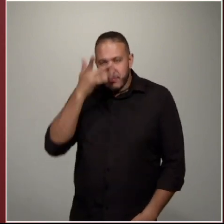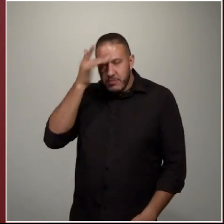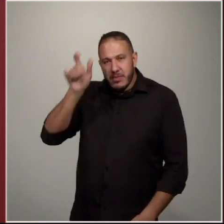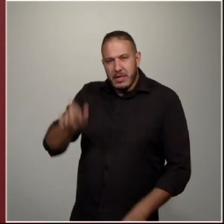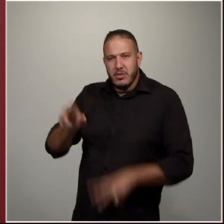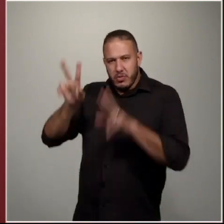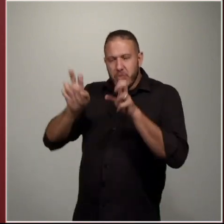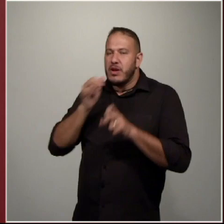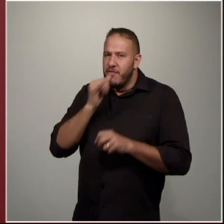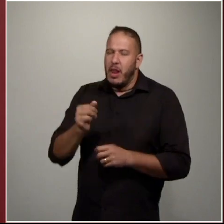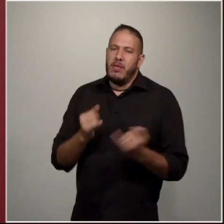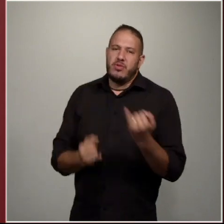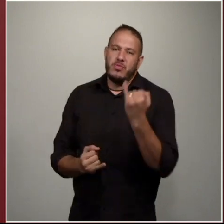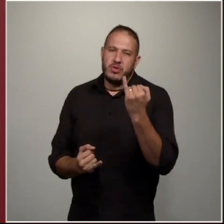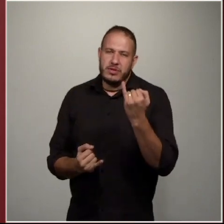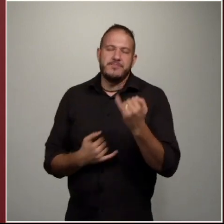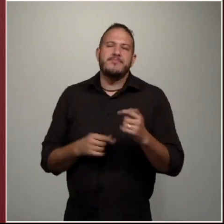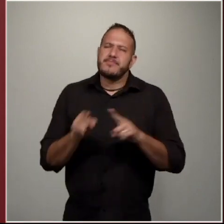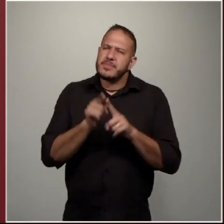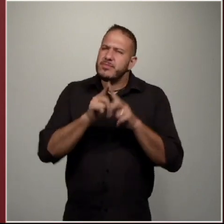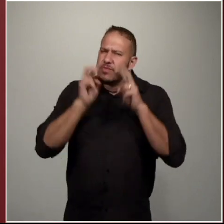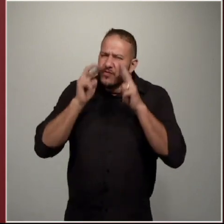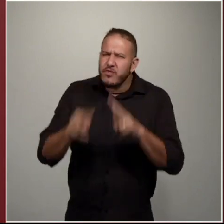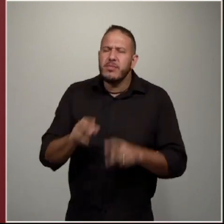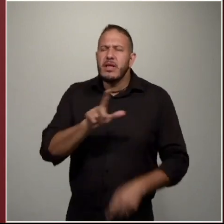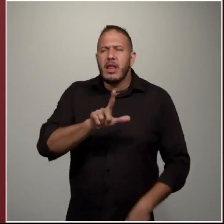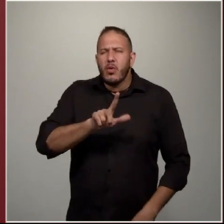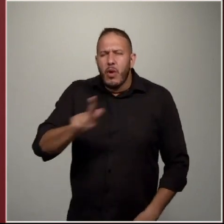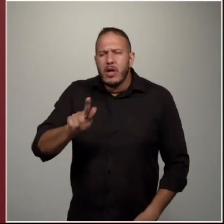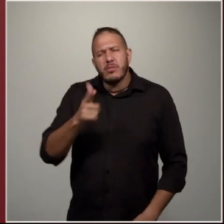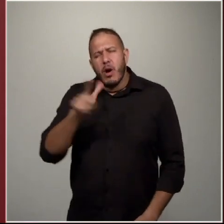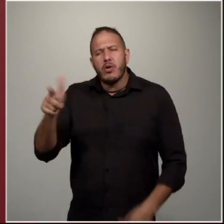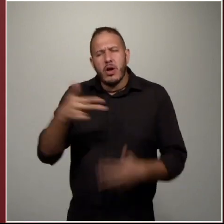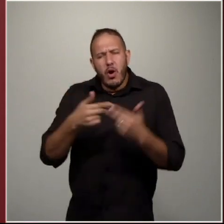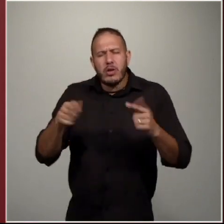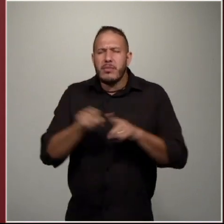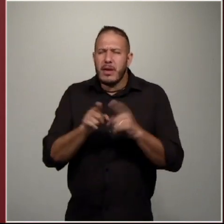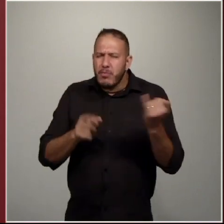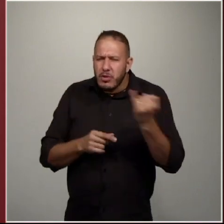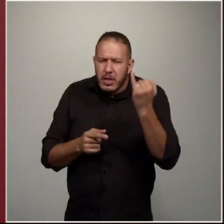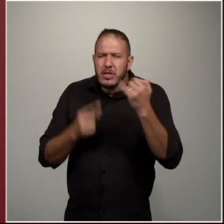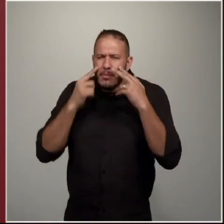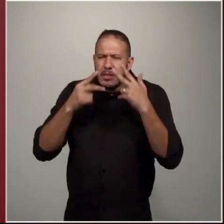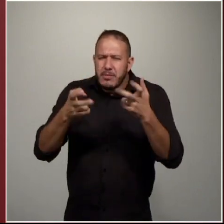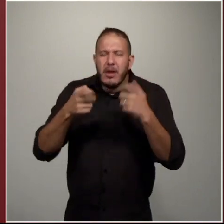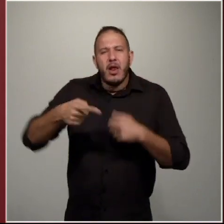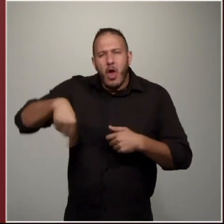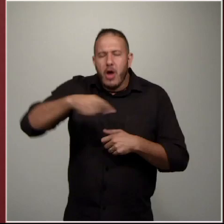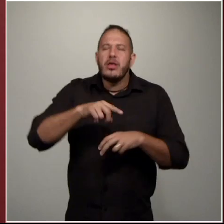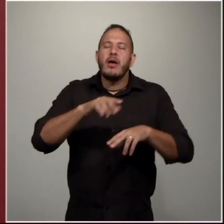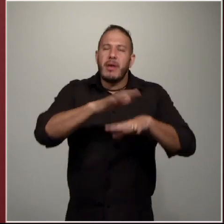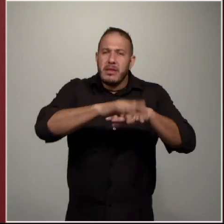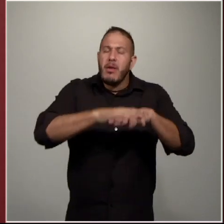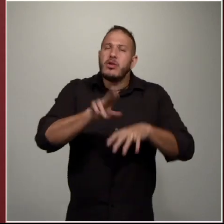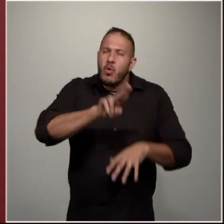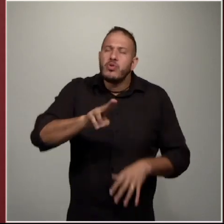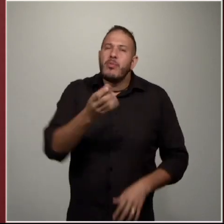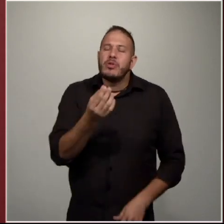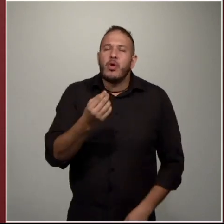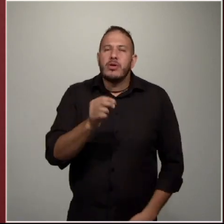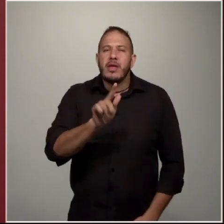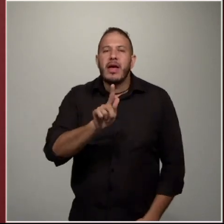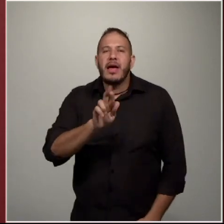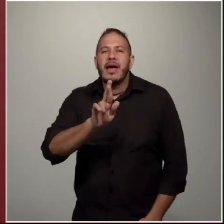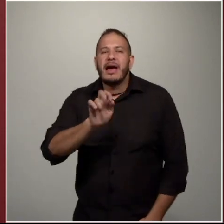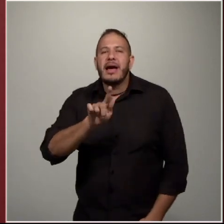muito importante e ainda nesse sentido da linguagem uma coisa que é bastante importante perceber a gente em matemática a gente usa muitos termos gregos né quando a gente